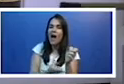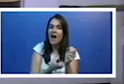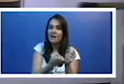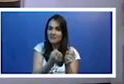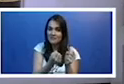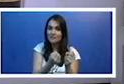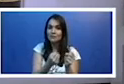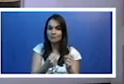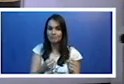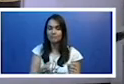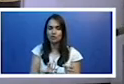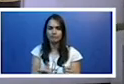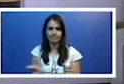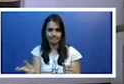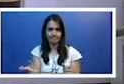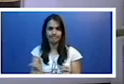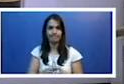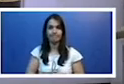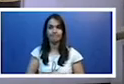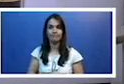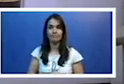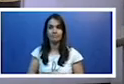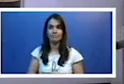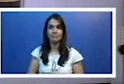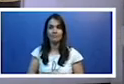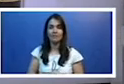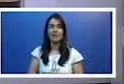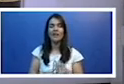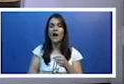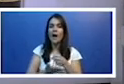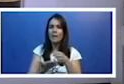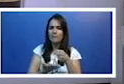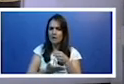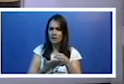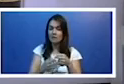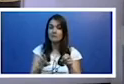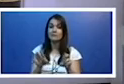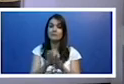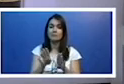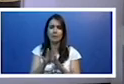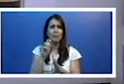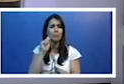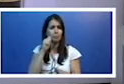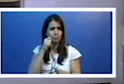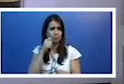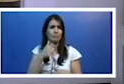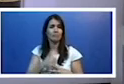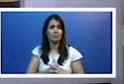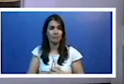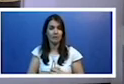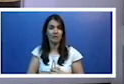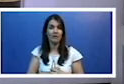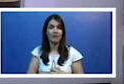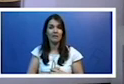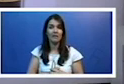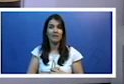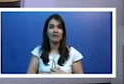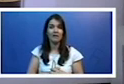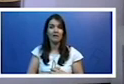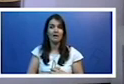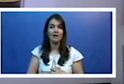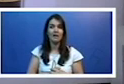bateria. As bases, elas têm gosto amargo ou adstringente, da banana verde, são untuosas ao